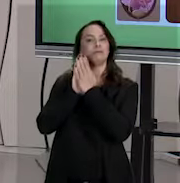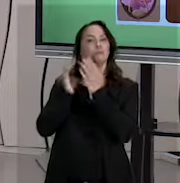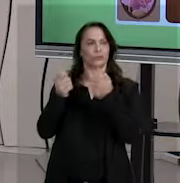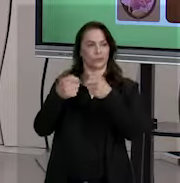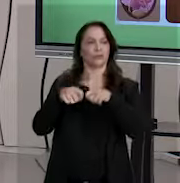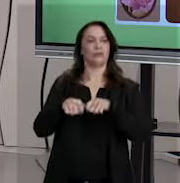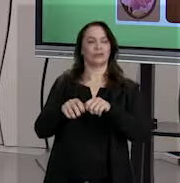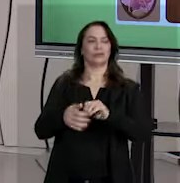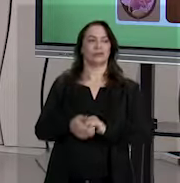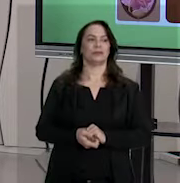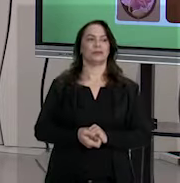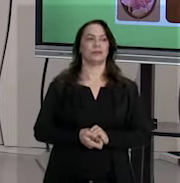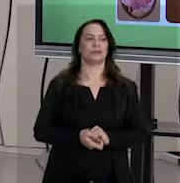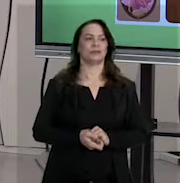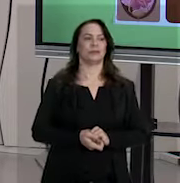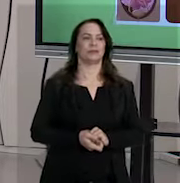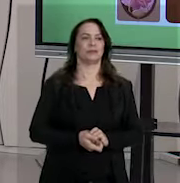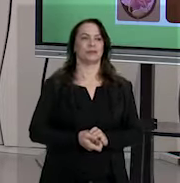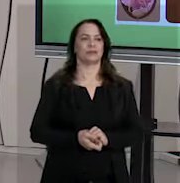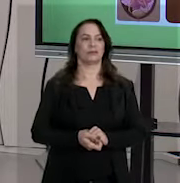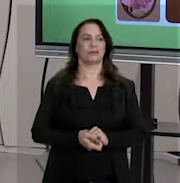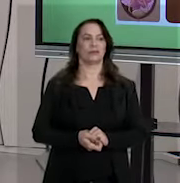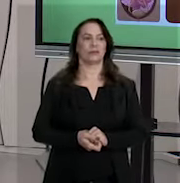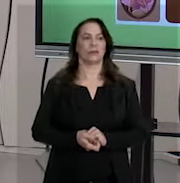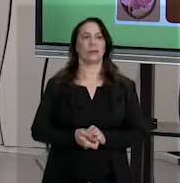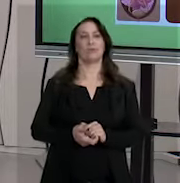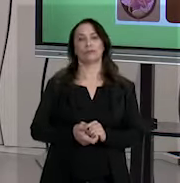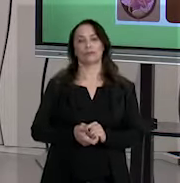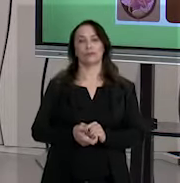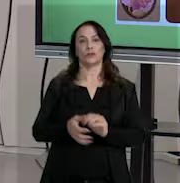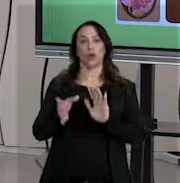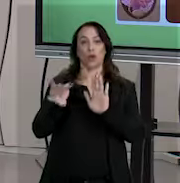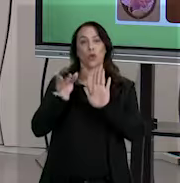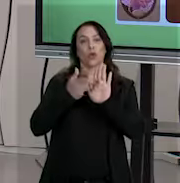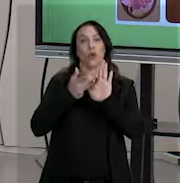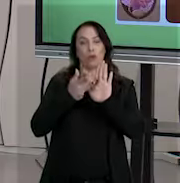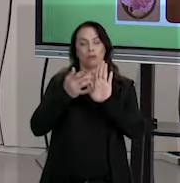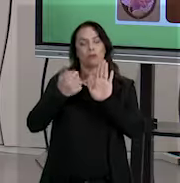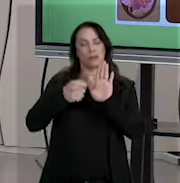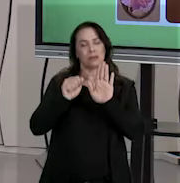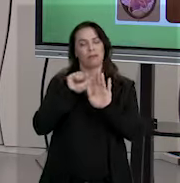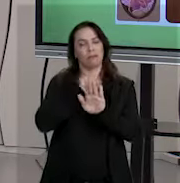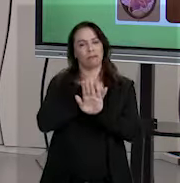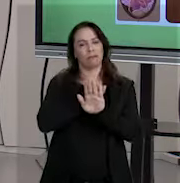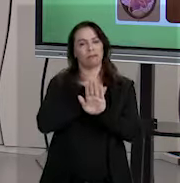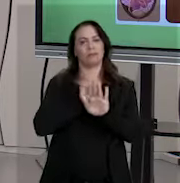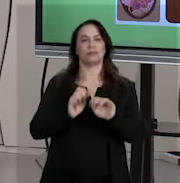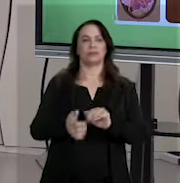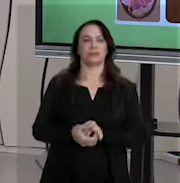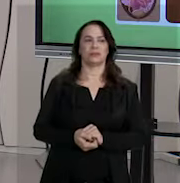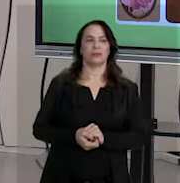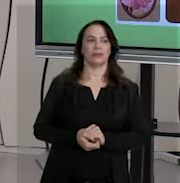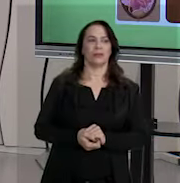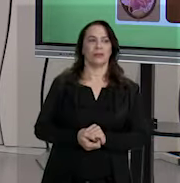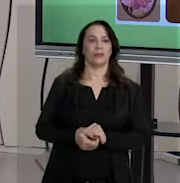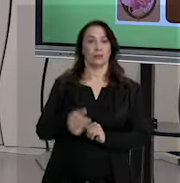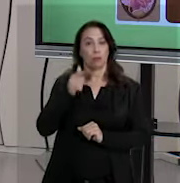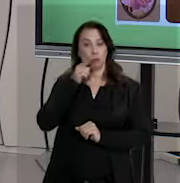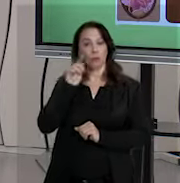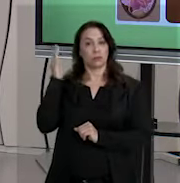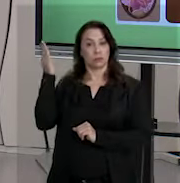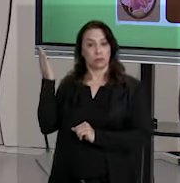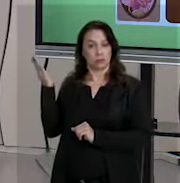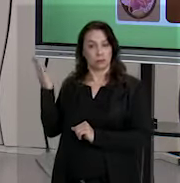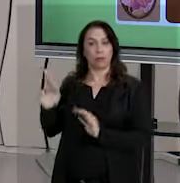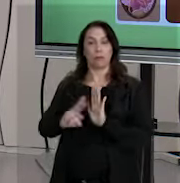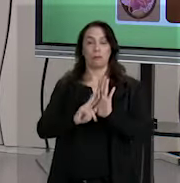articulado. Todo articulado. A cola não secou, mas você vai esperar secar, é óbvio, né? E a gente representou, então, as articulações